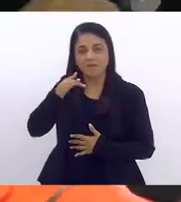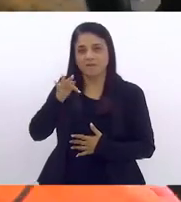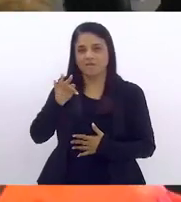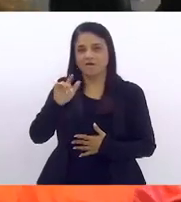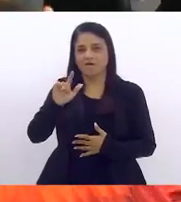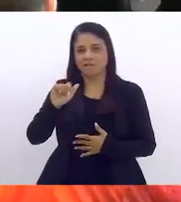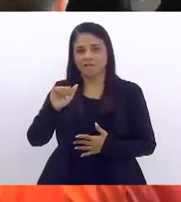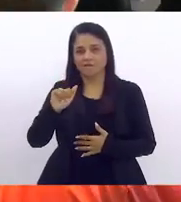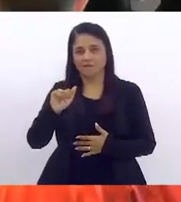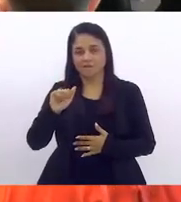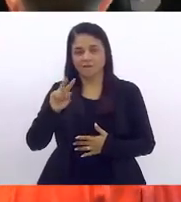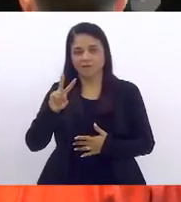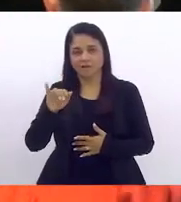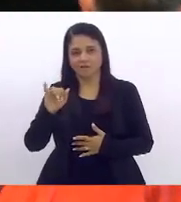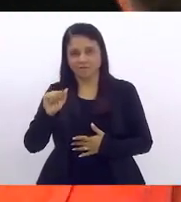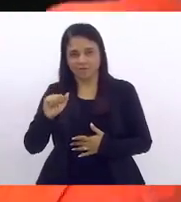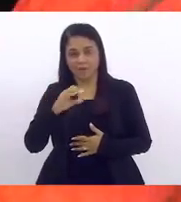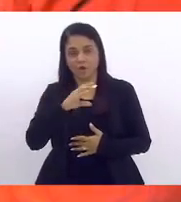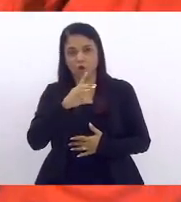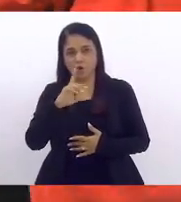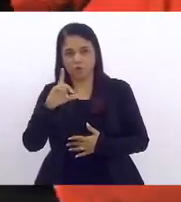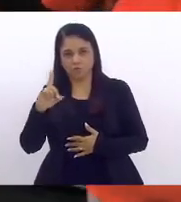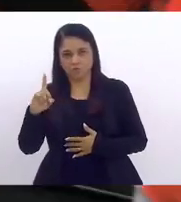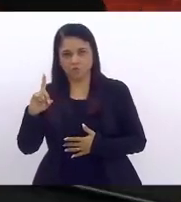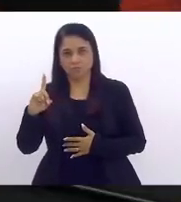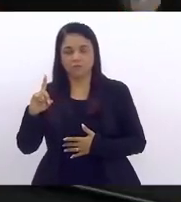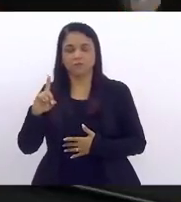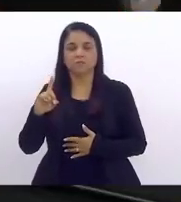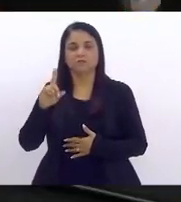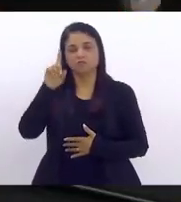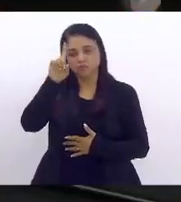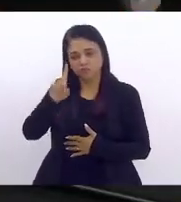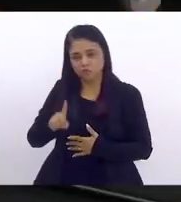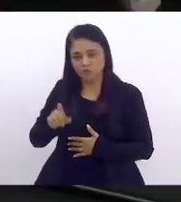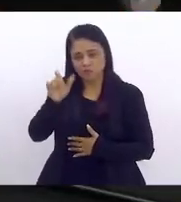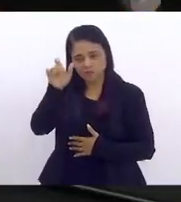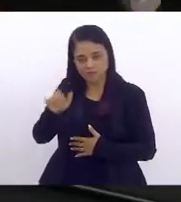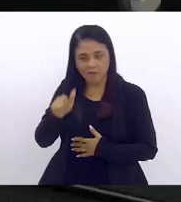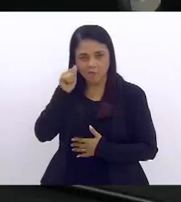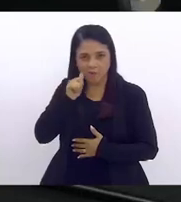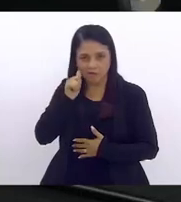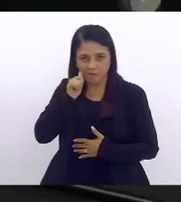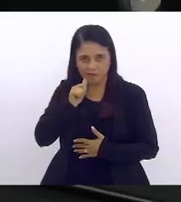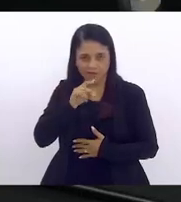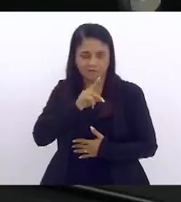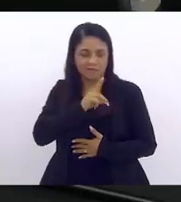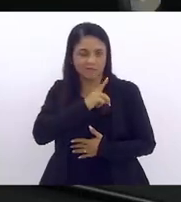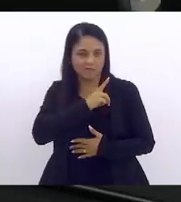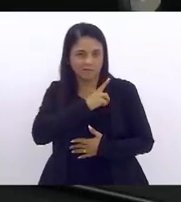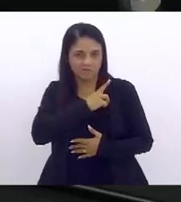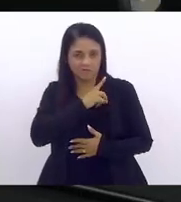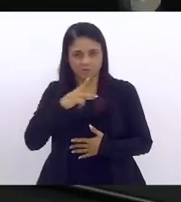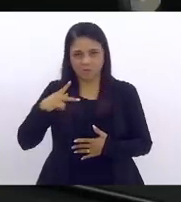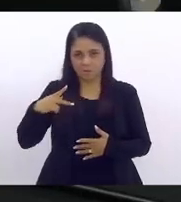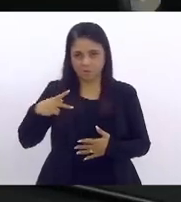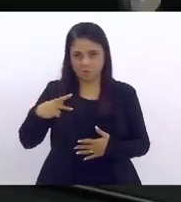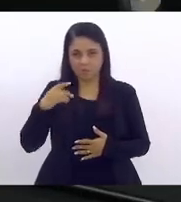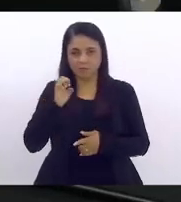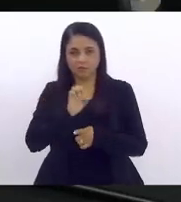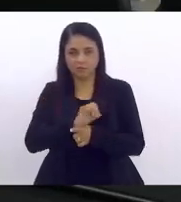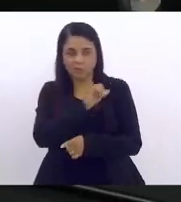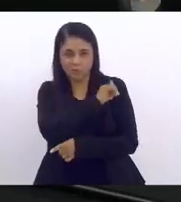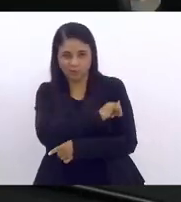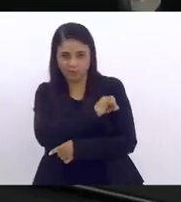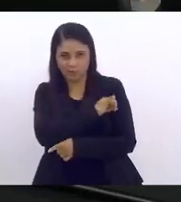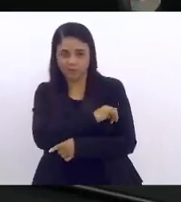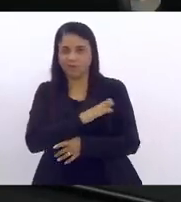a coordenadora de direitos da mulher da Defensoria Pública do Estado do Rio de Janeiro, que eu já louvei em verso e prosa.